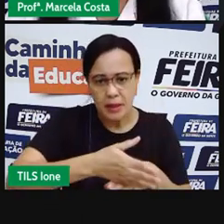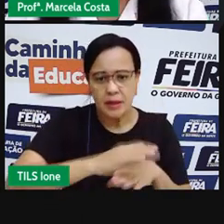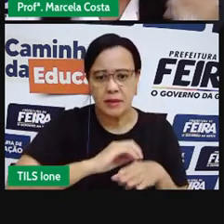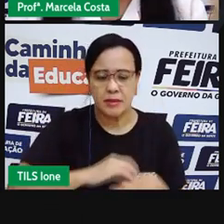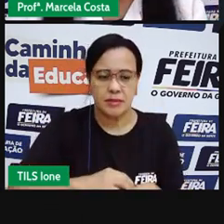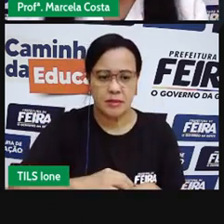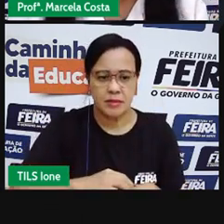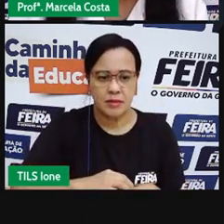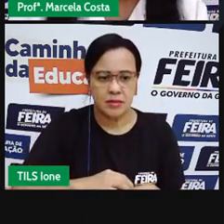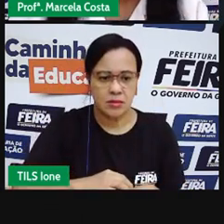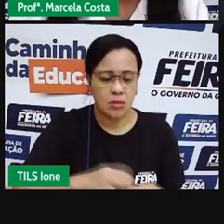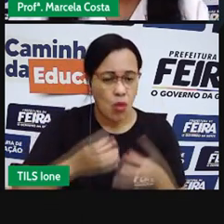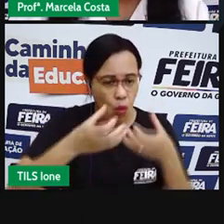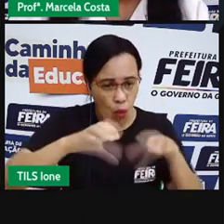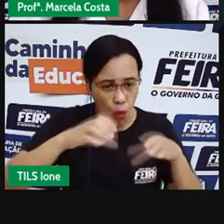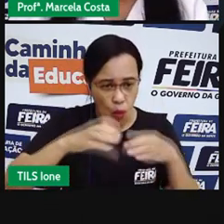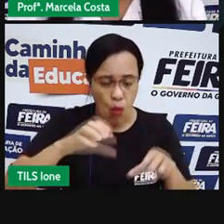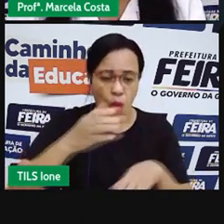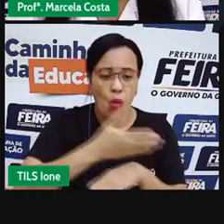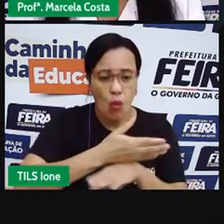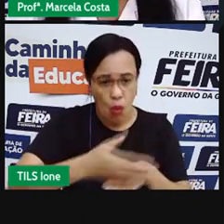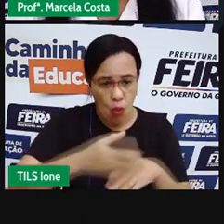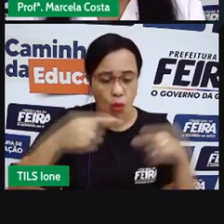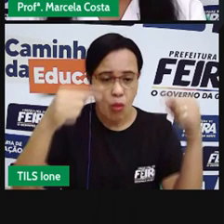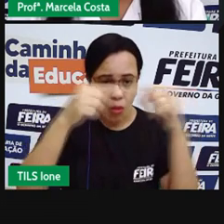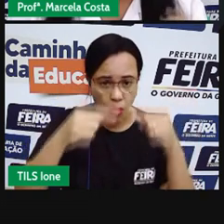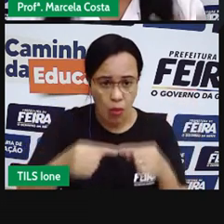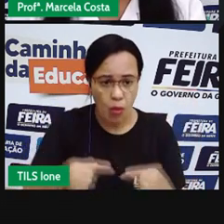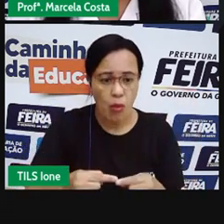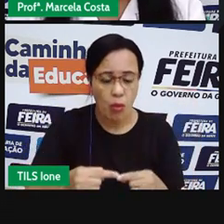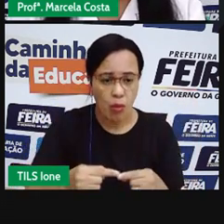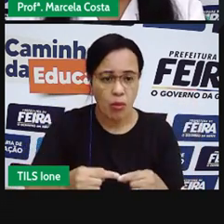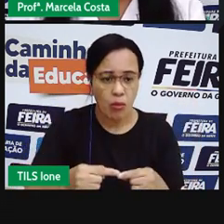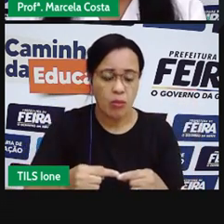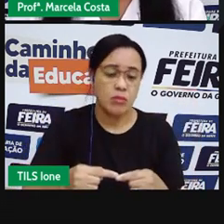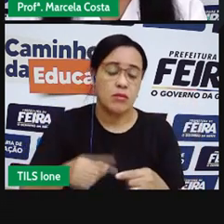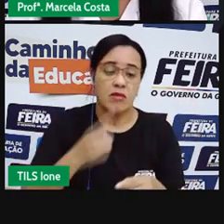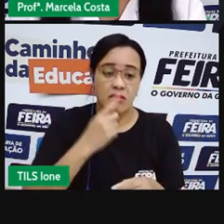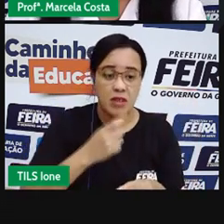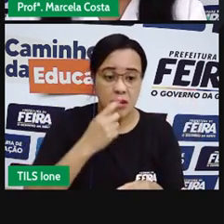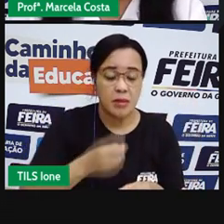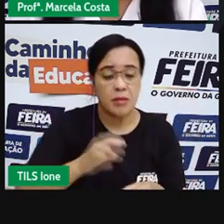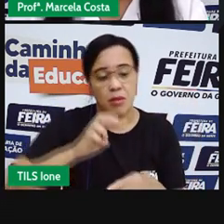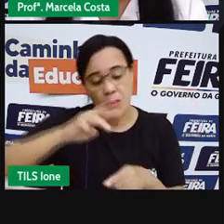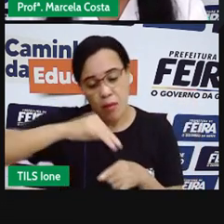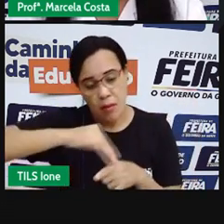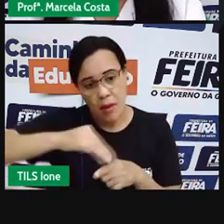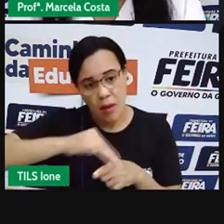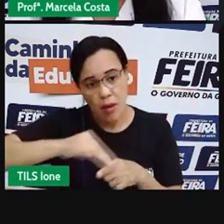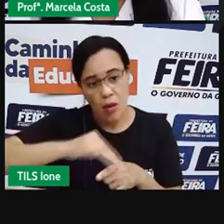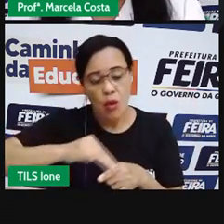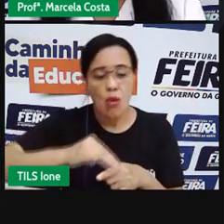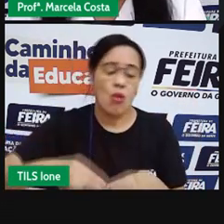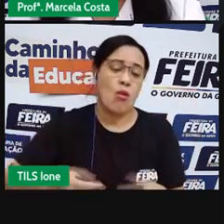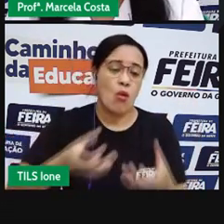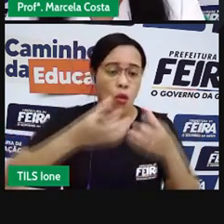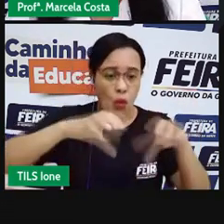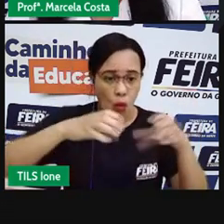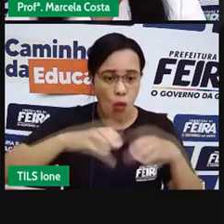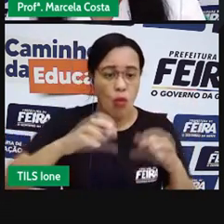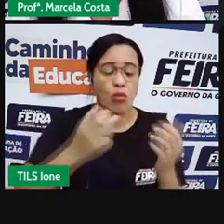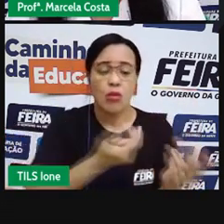colocar ovos brancos, enquanto as vermelhas ou amarronzadas vão colocar ovos